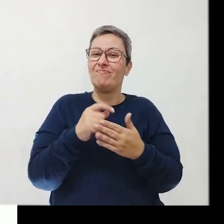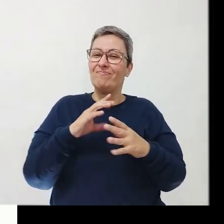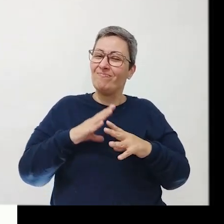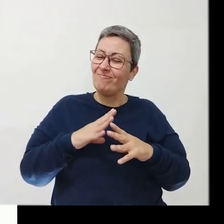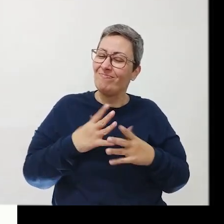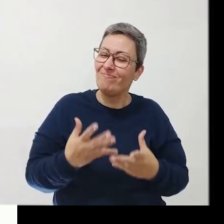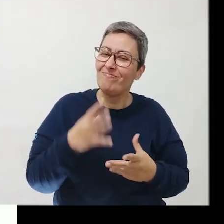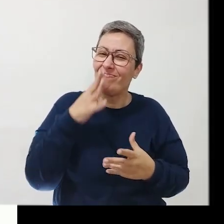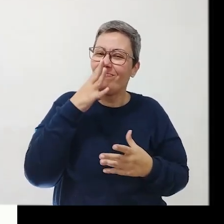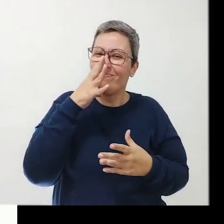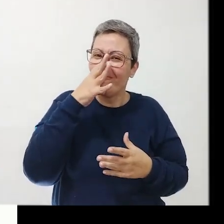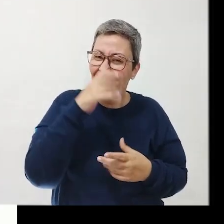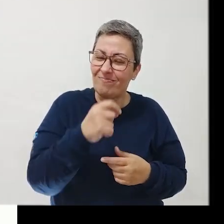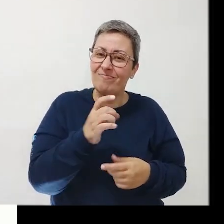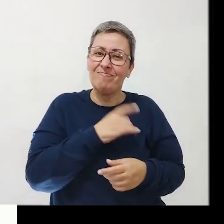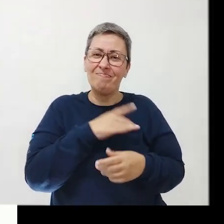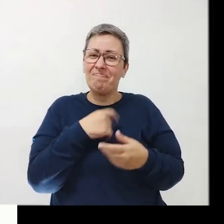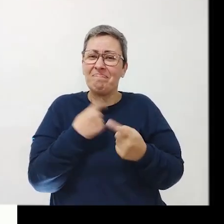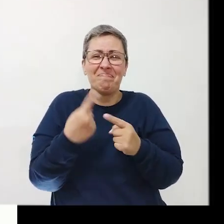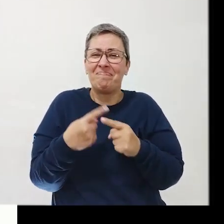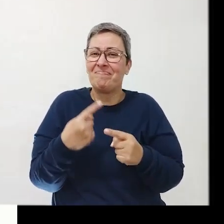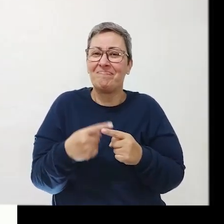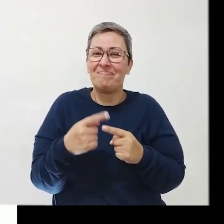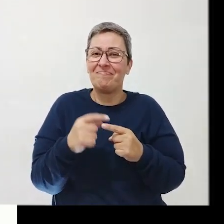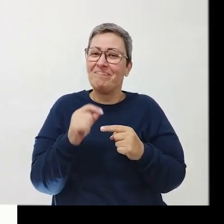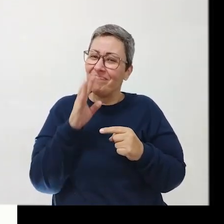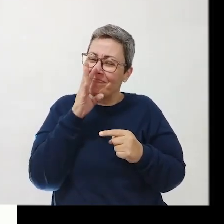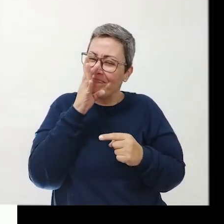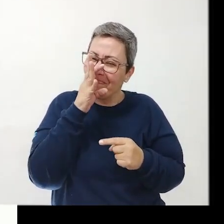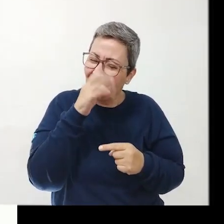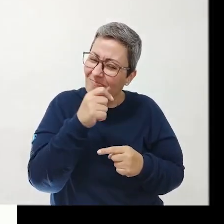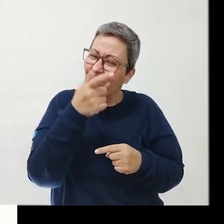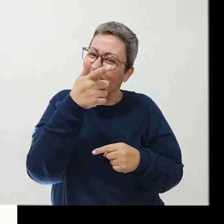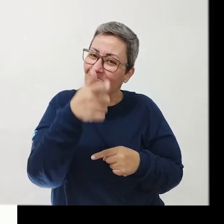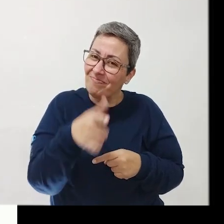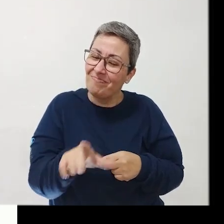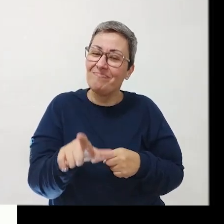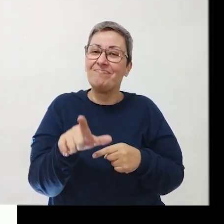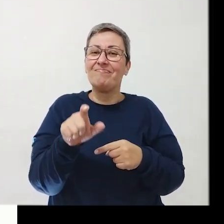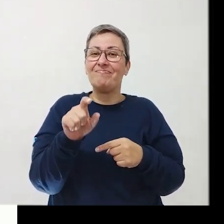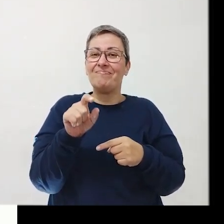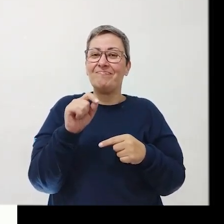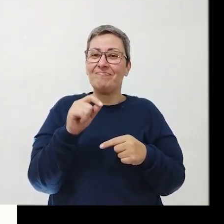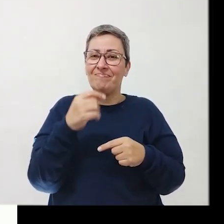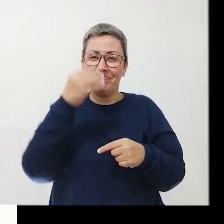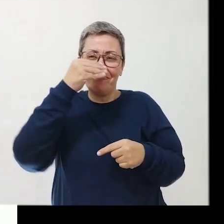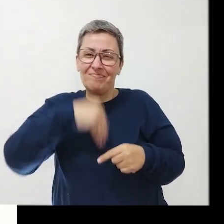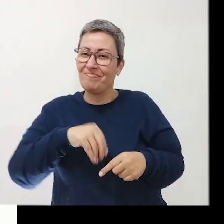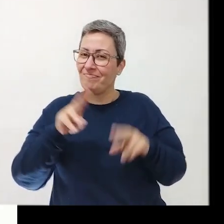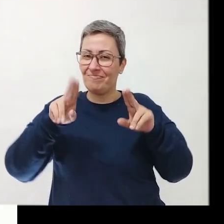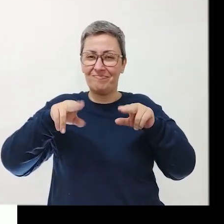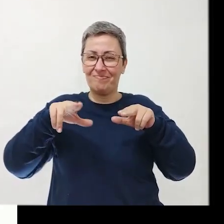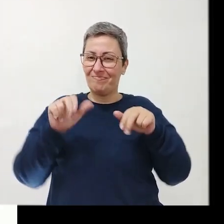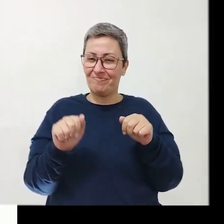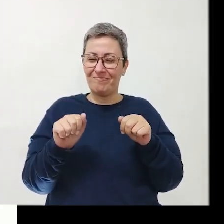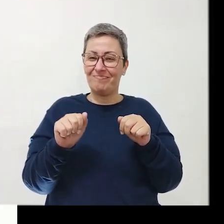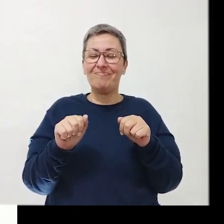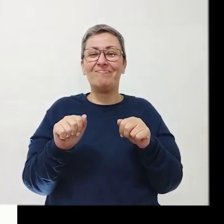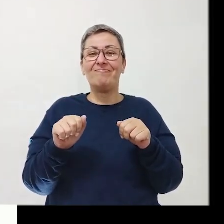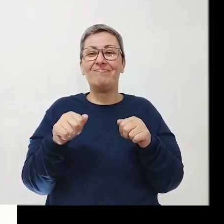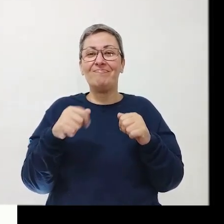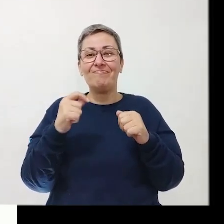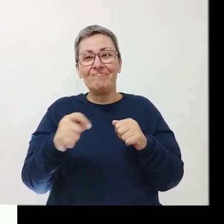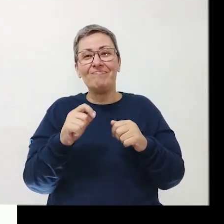para quê? Insista novamente. Desistir? Jamais. Enfrente